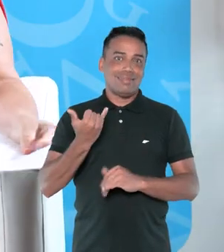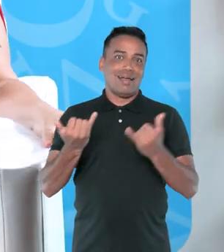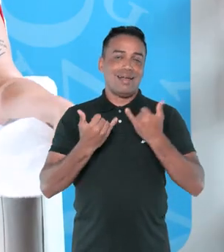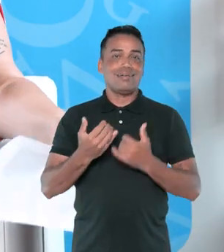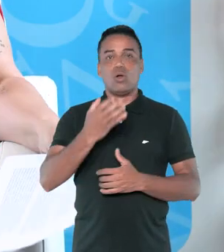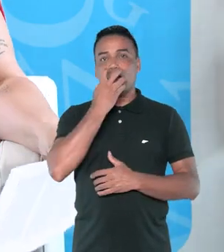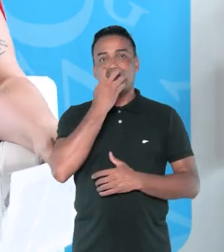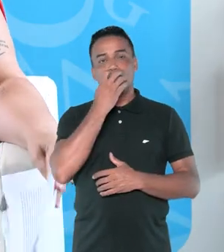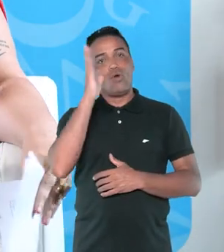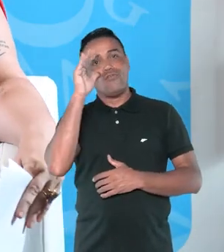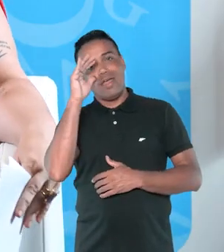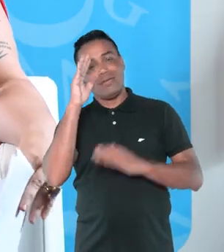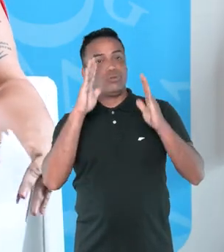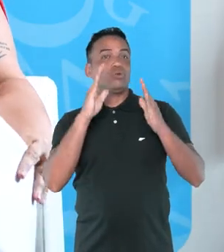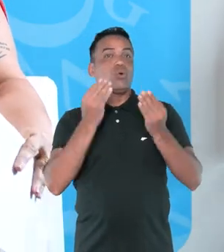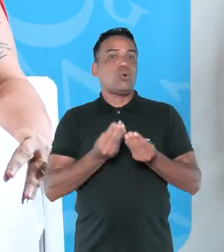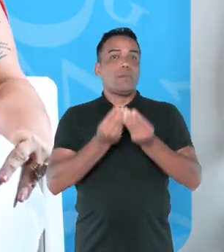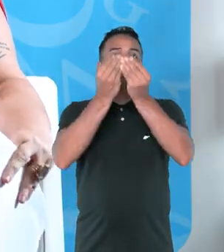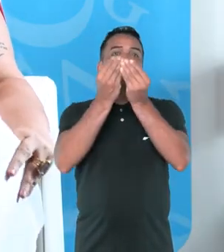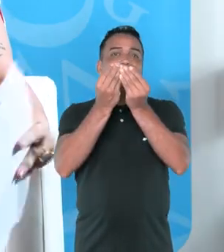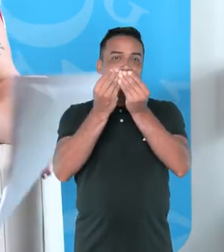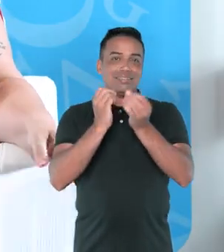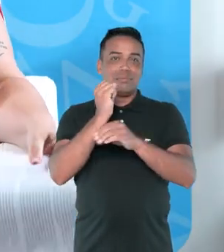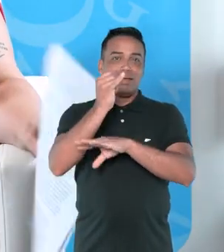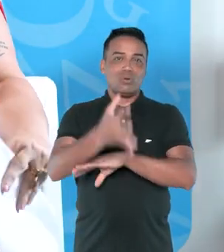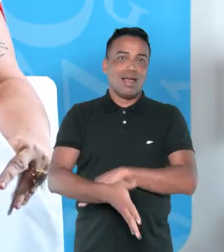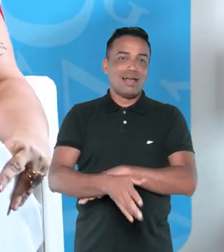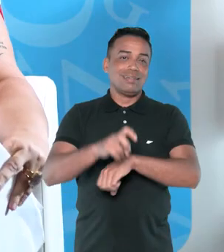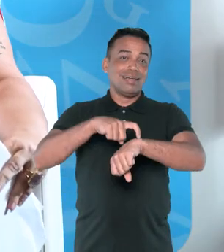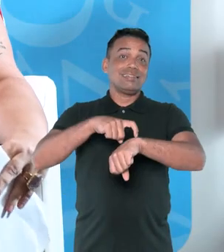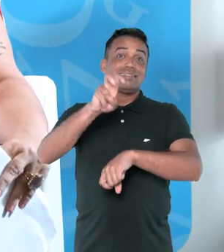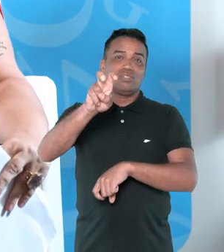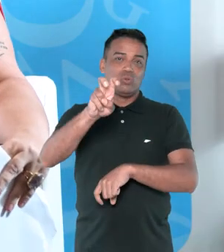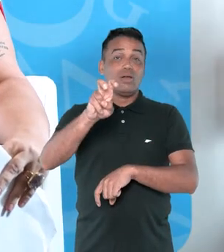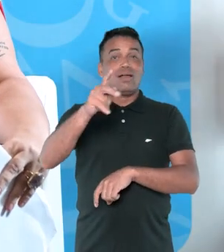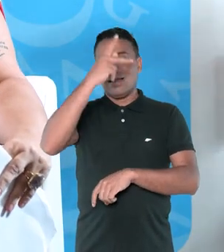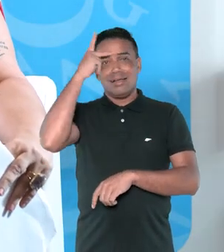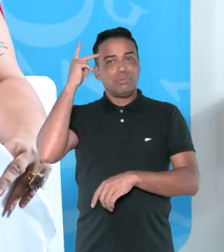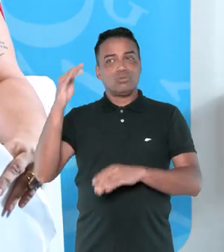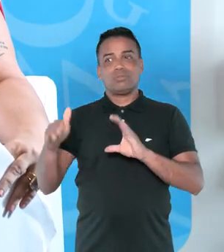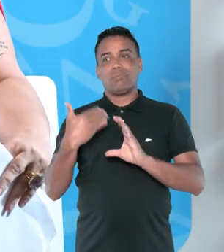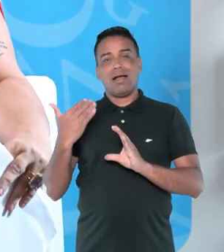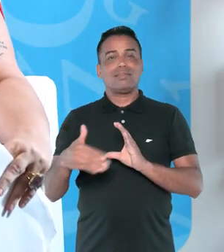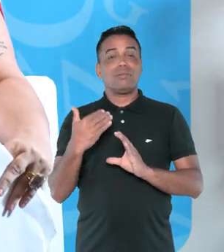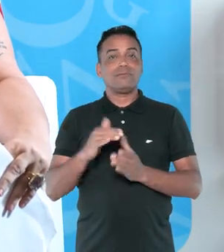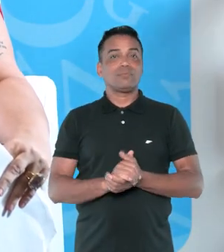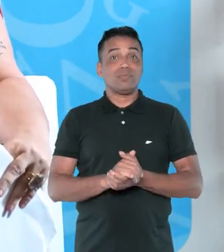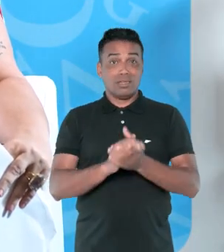assim, cachorro assistindo missa, cachorro assiste a missa das 5 todo dia na cidade, não sei o que, as pessoas me mandam. Não sei quem desenterra